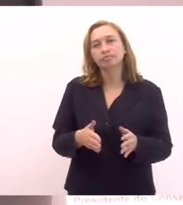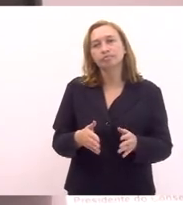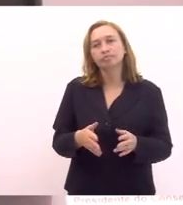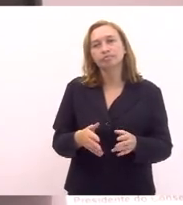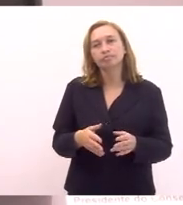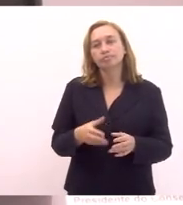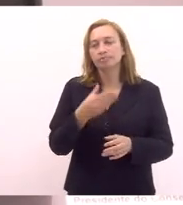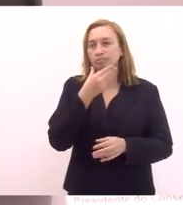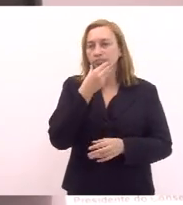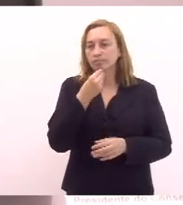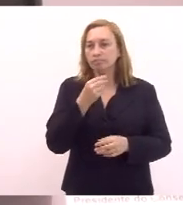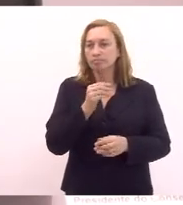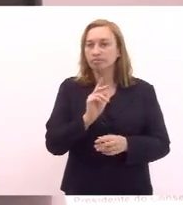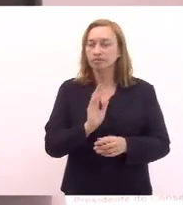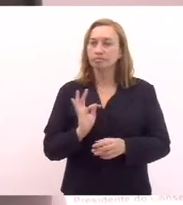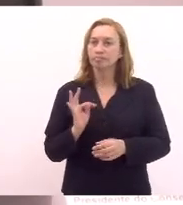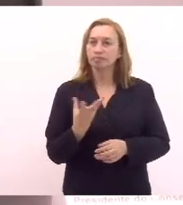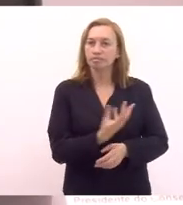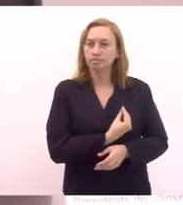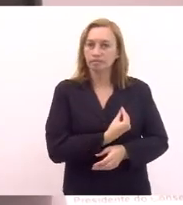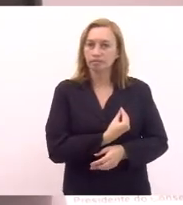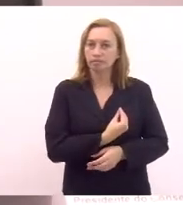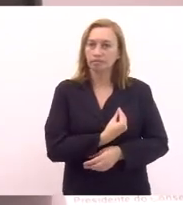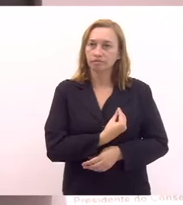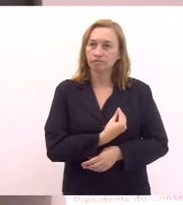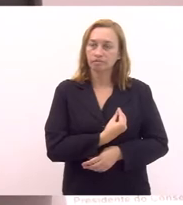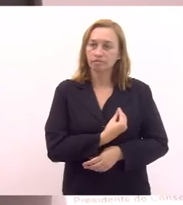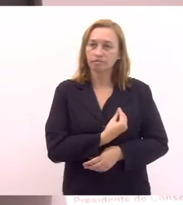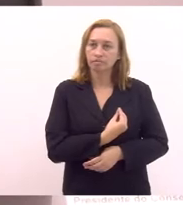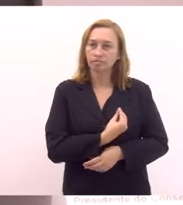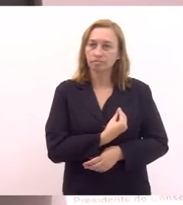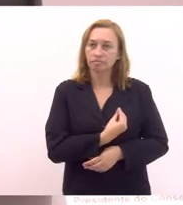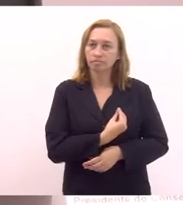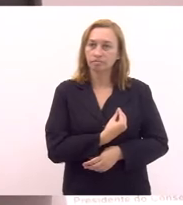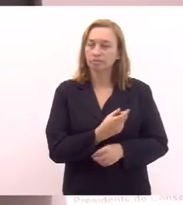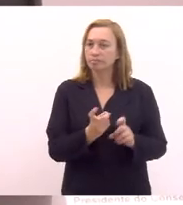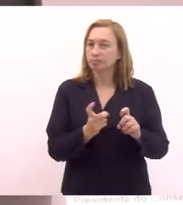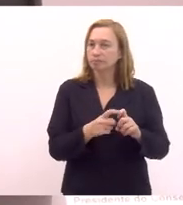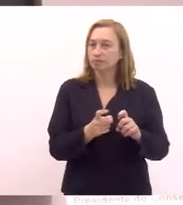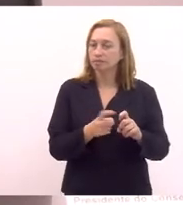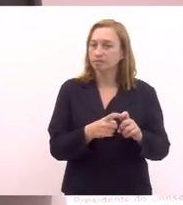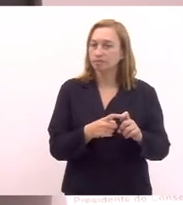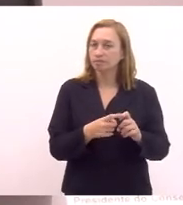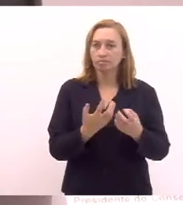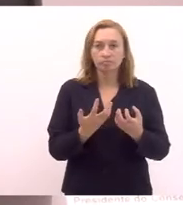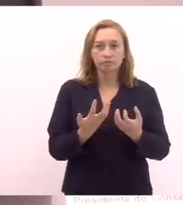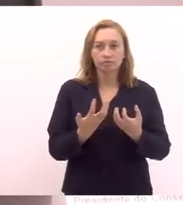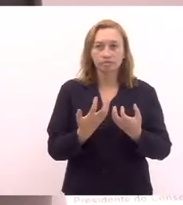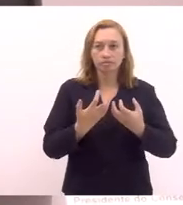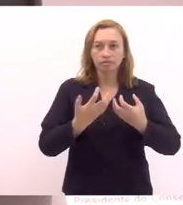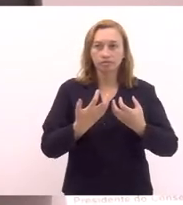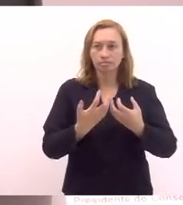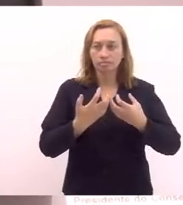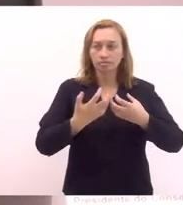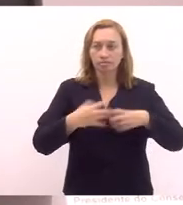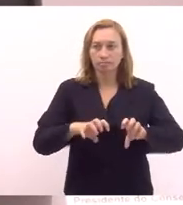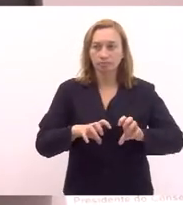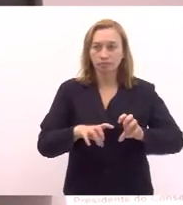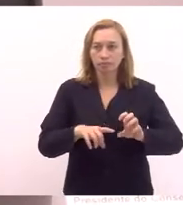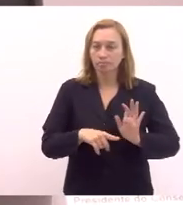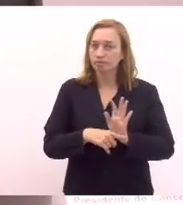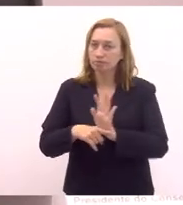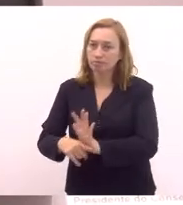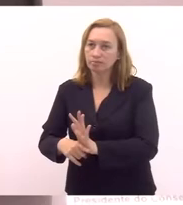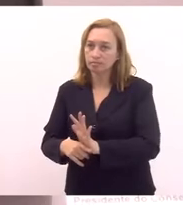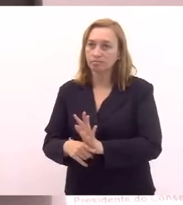questão dos homens trans que ele está os médicos estão se negando a atender e acompanhar